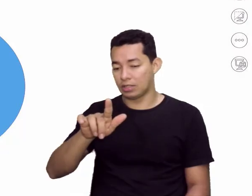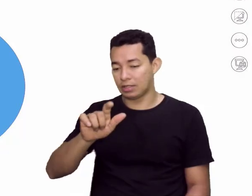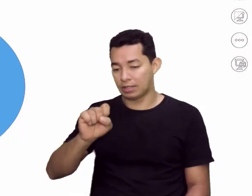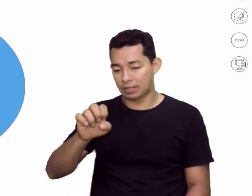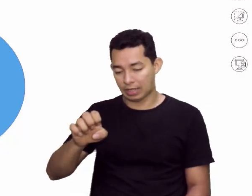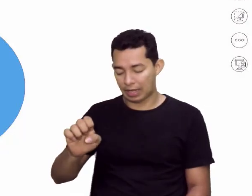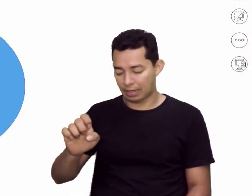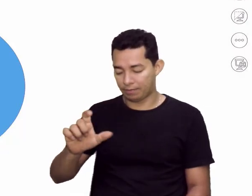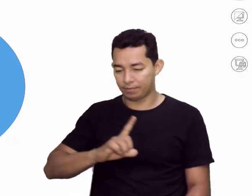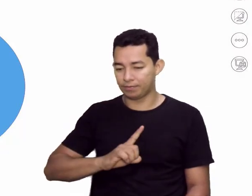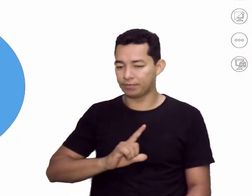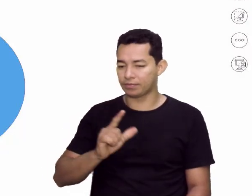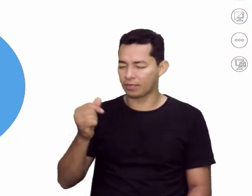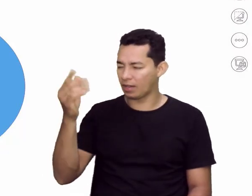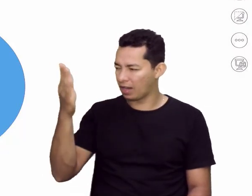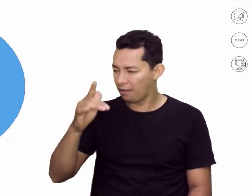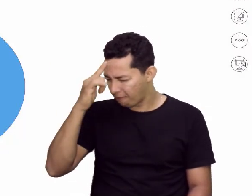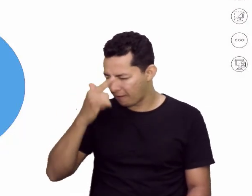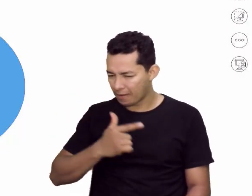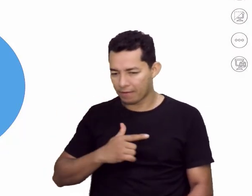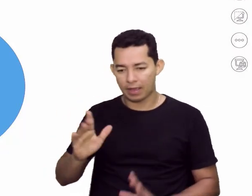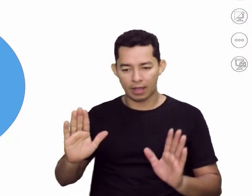uma estética desagradável?